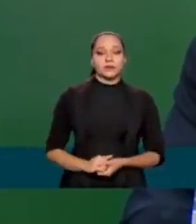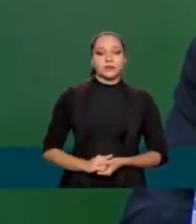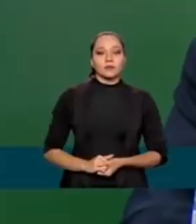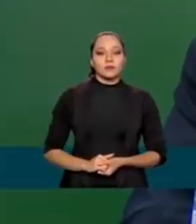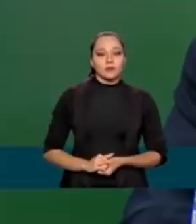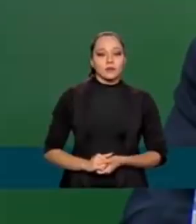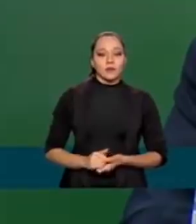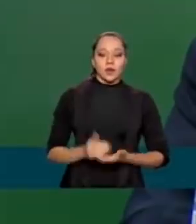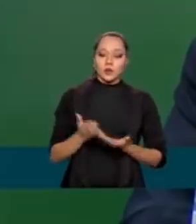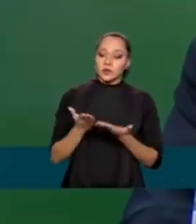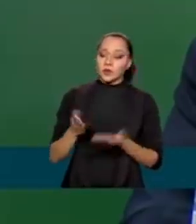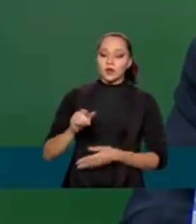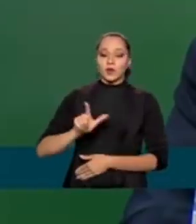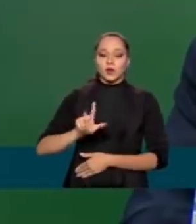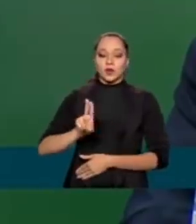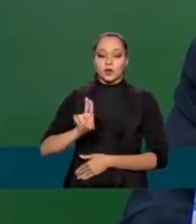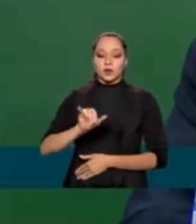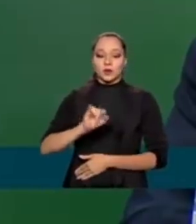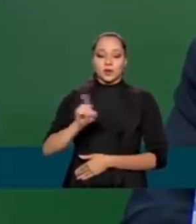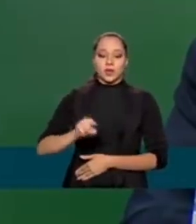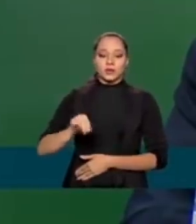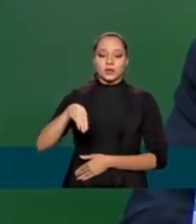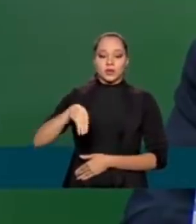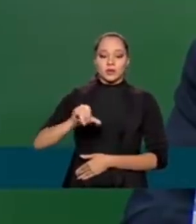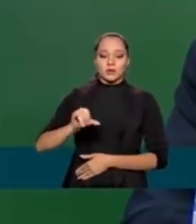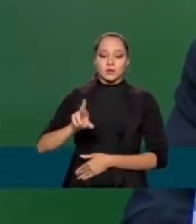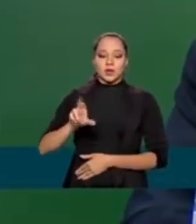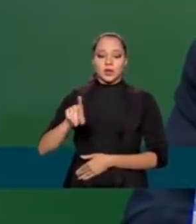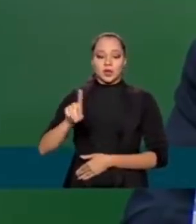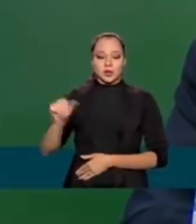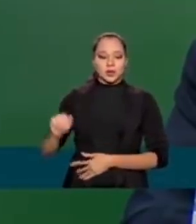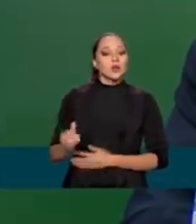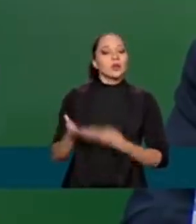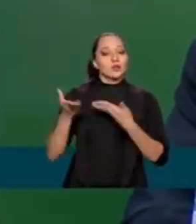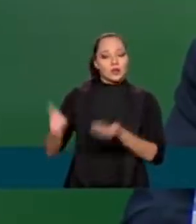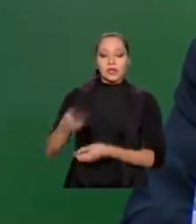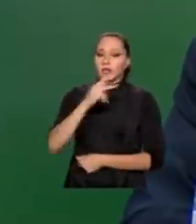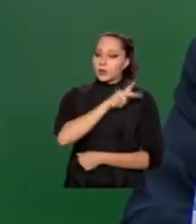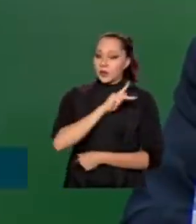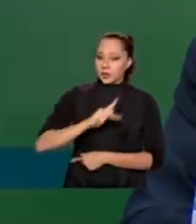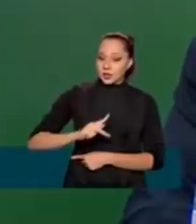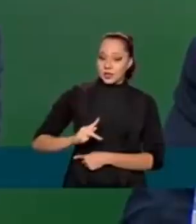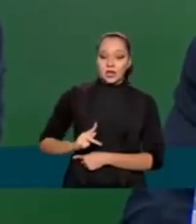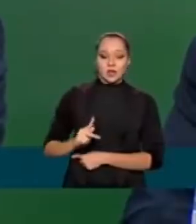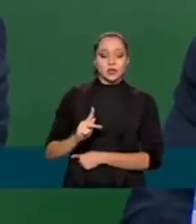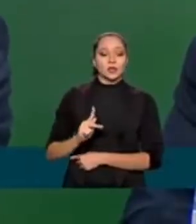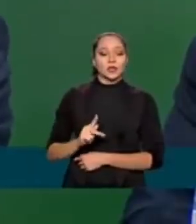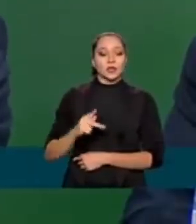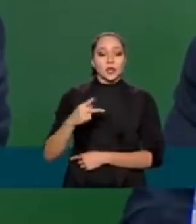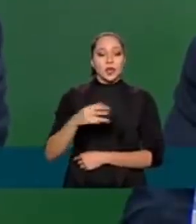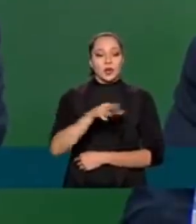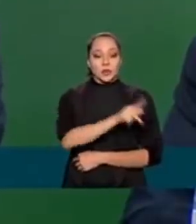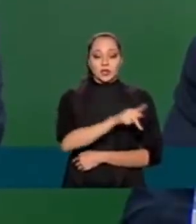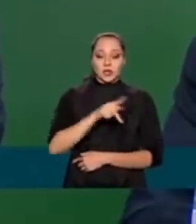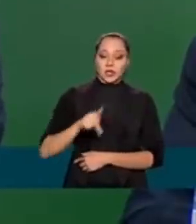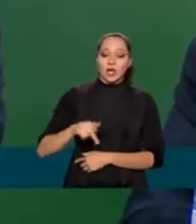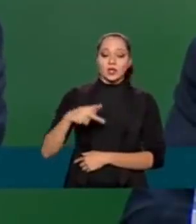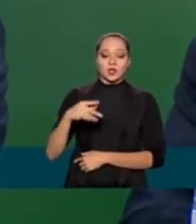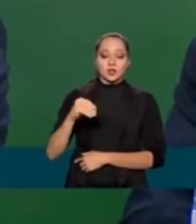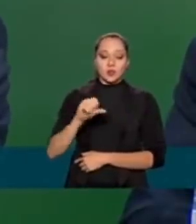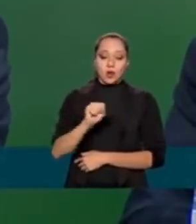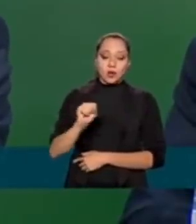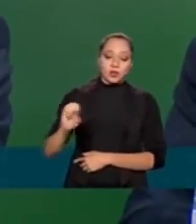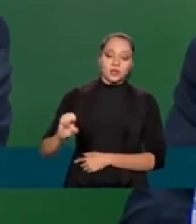O senhor Luiz Miranda e o seu irmão foram até o presidente de posse, a gente acredita, porque ele mostrou